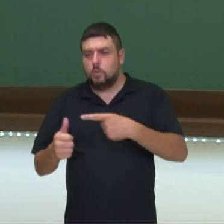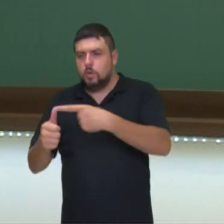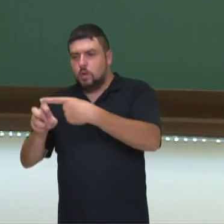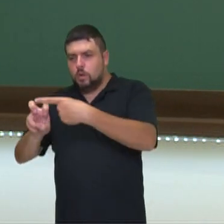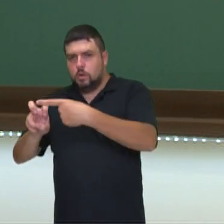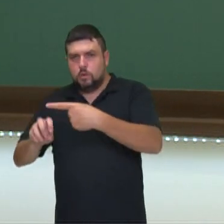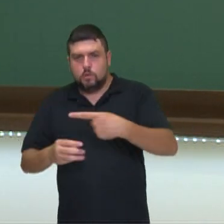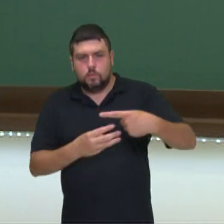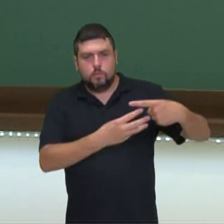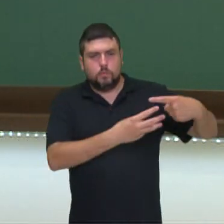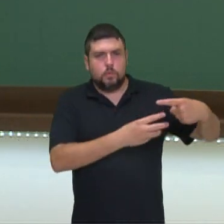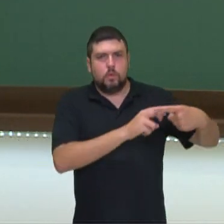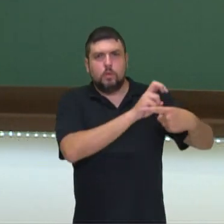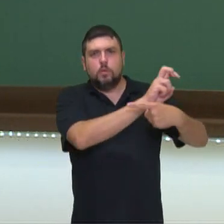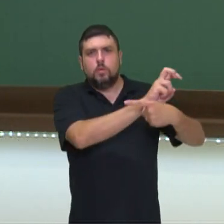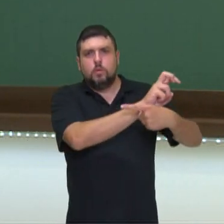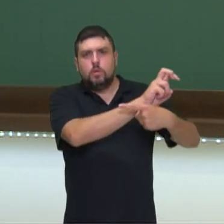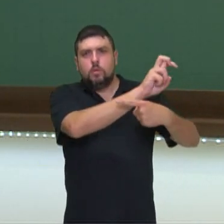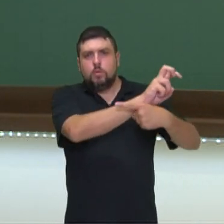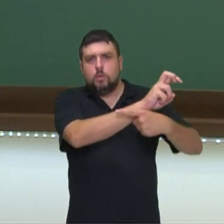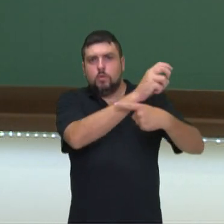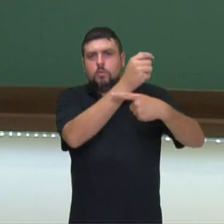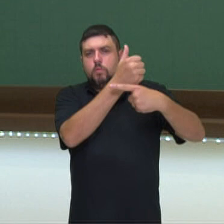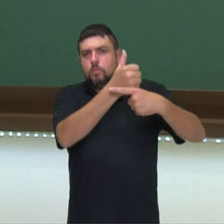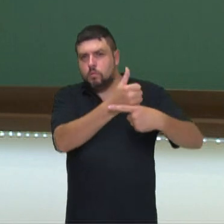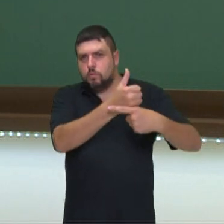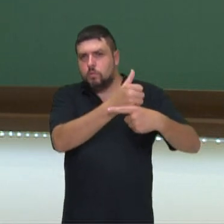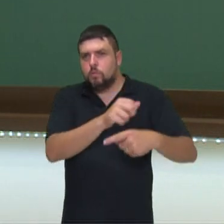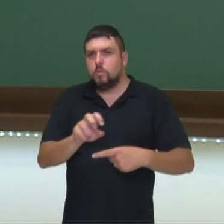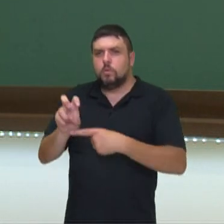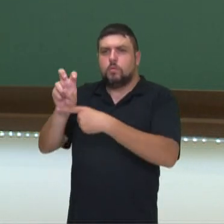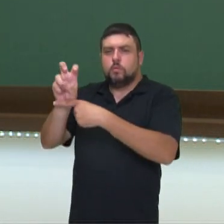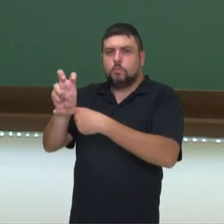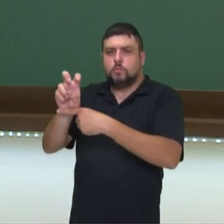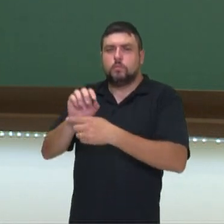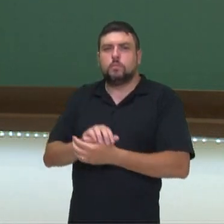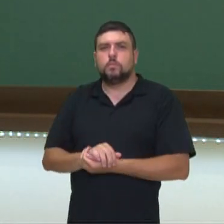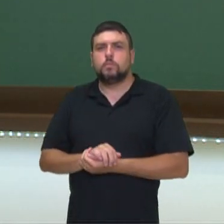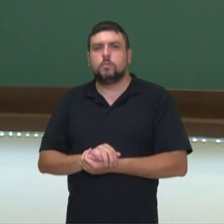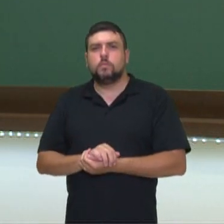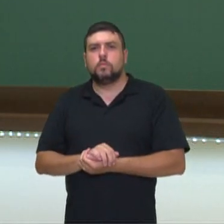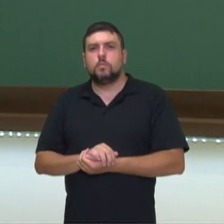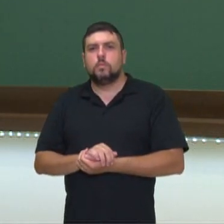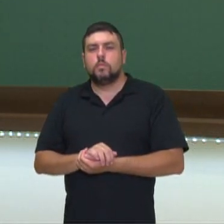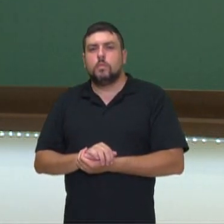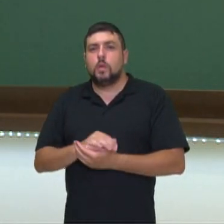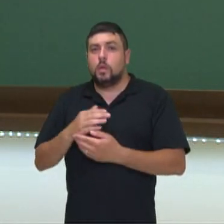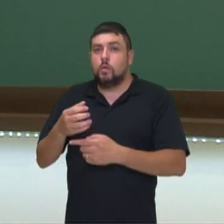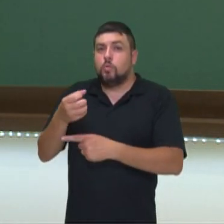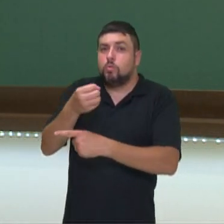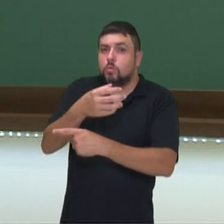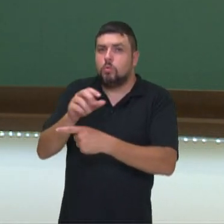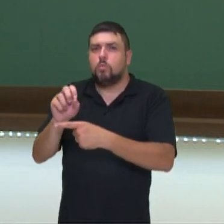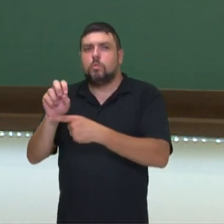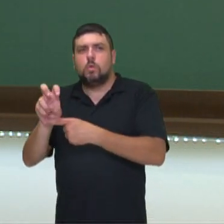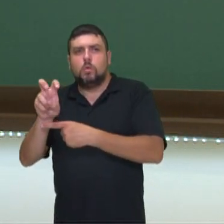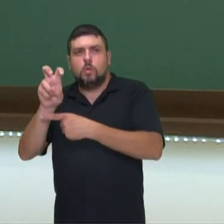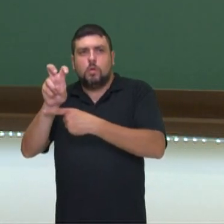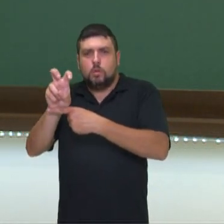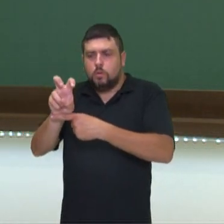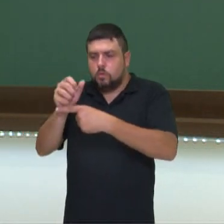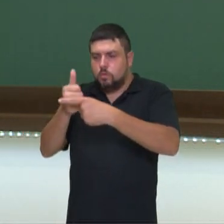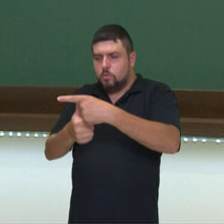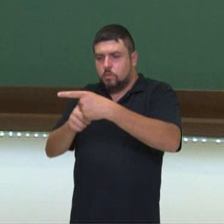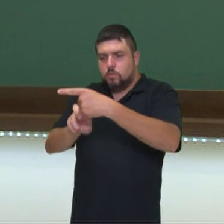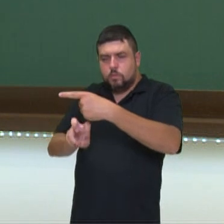por 3 é 5. E 5 vezes 1 é 5. Então, o novo numerador vai ser 5 e o denominador vai ser